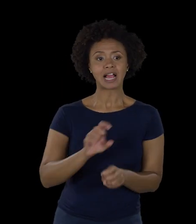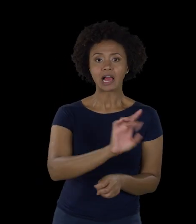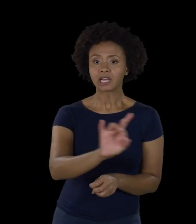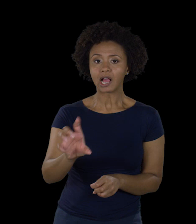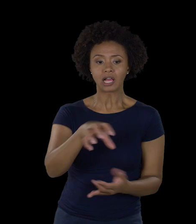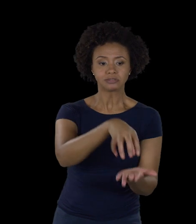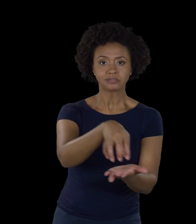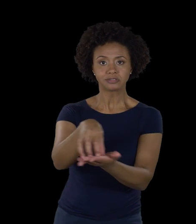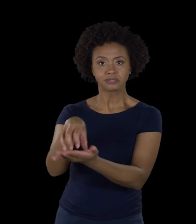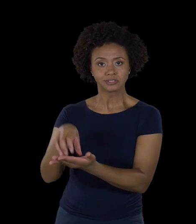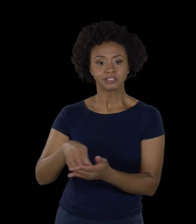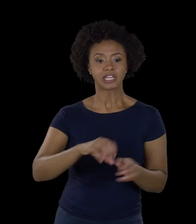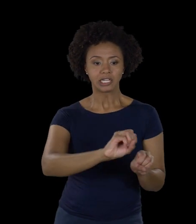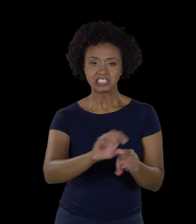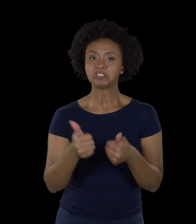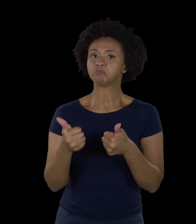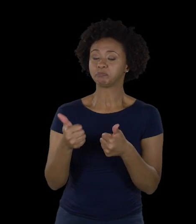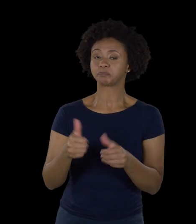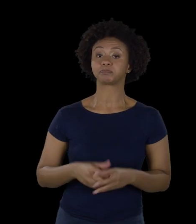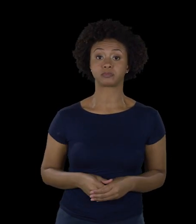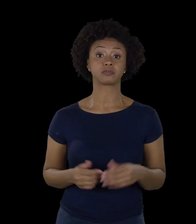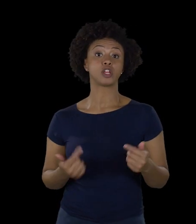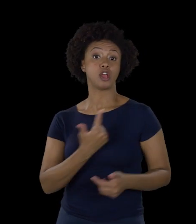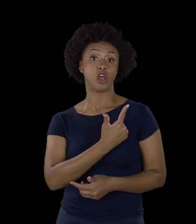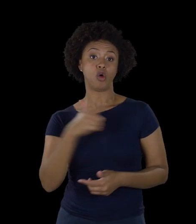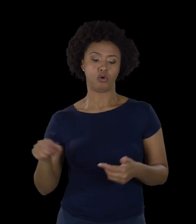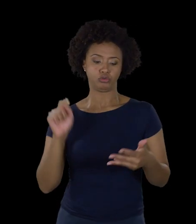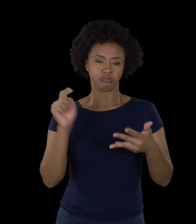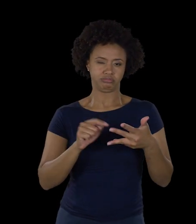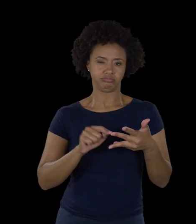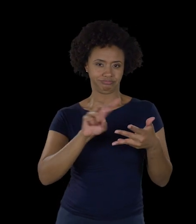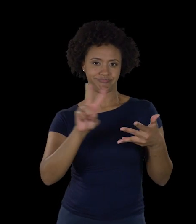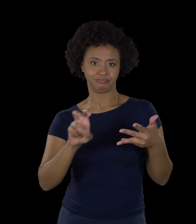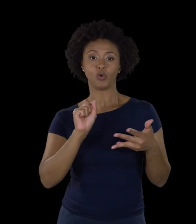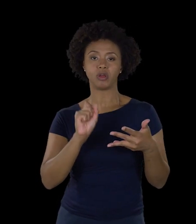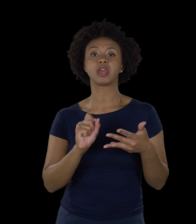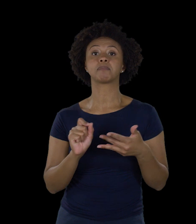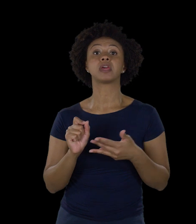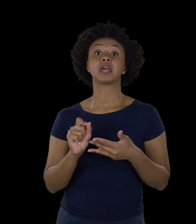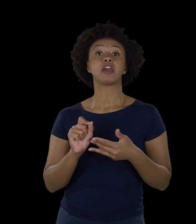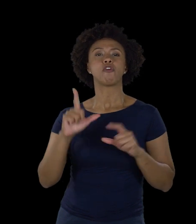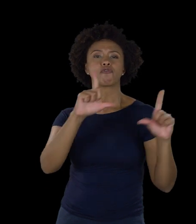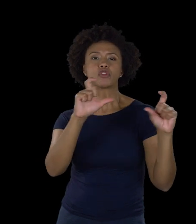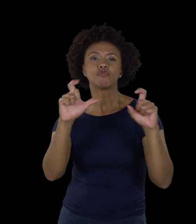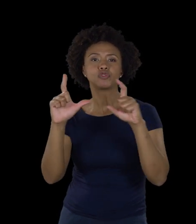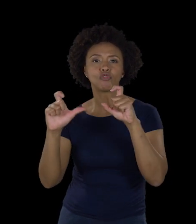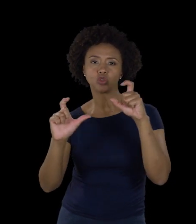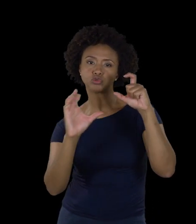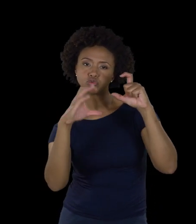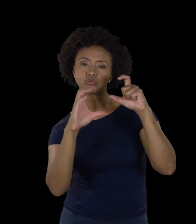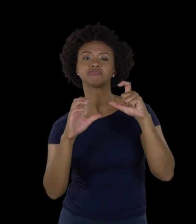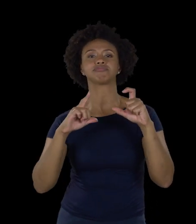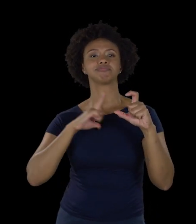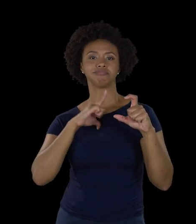de ensino. Outro produto que foi lançado pelo projeto cultural foi uma exposição fotográfica digital. Essa